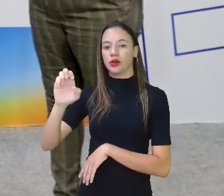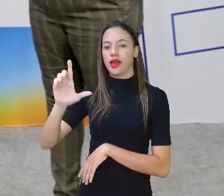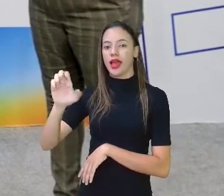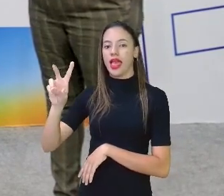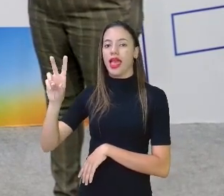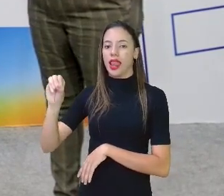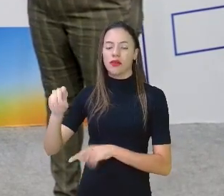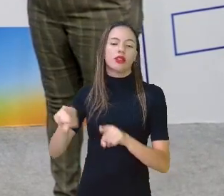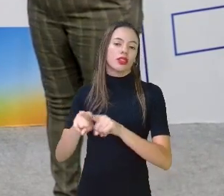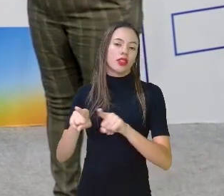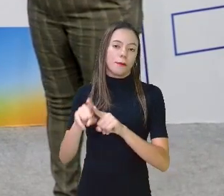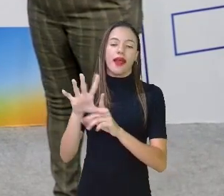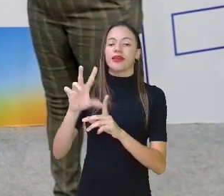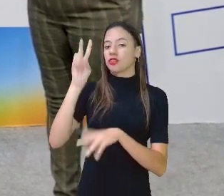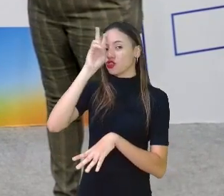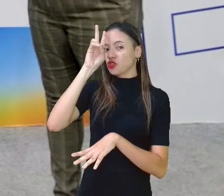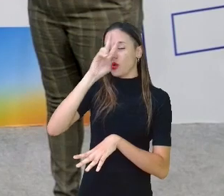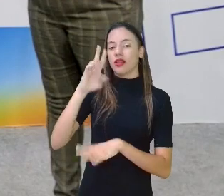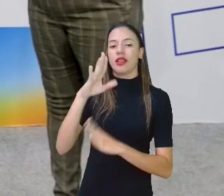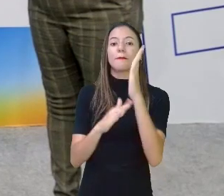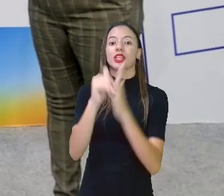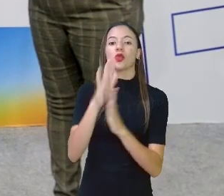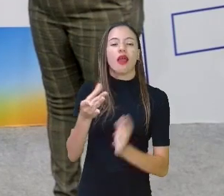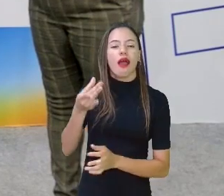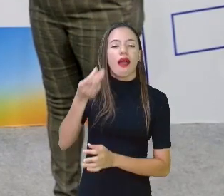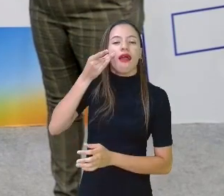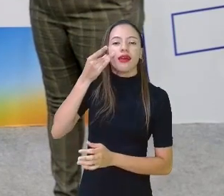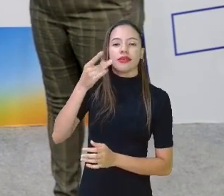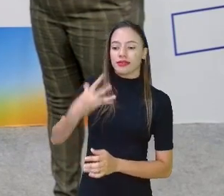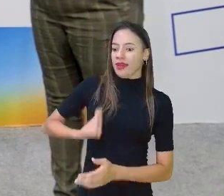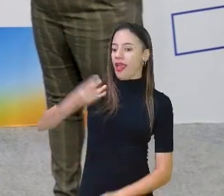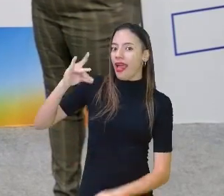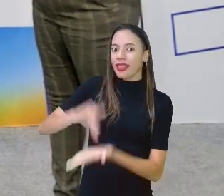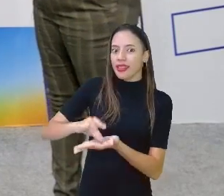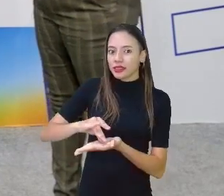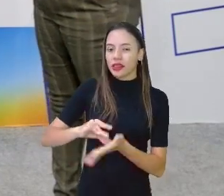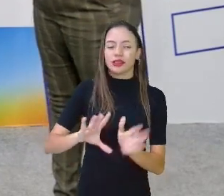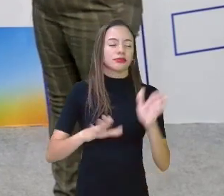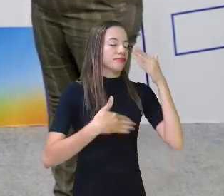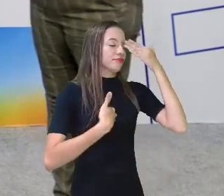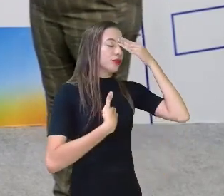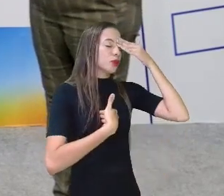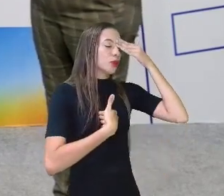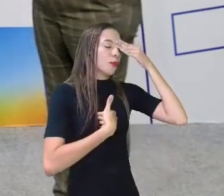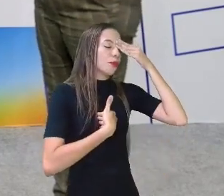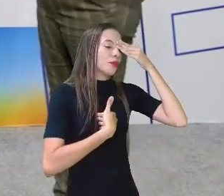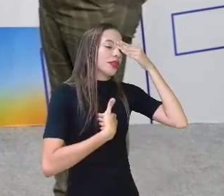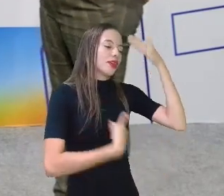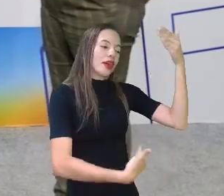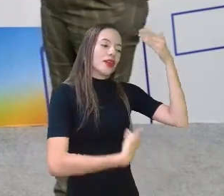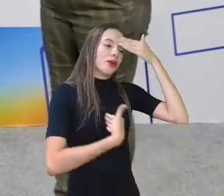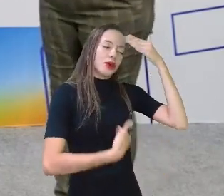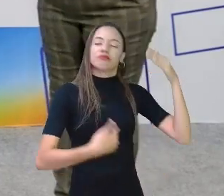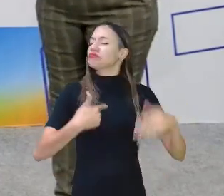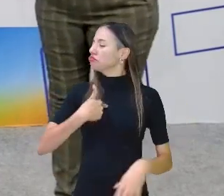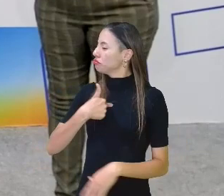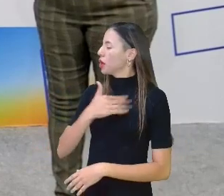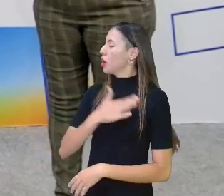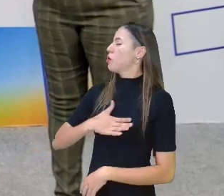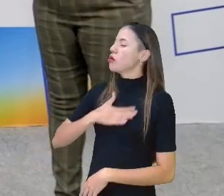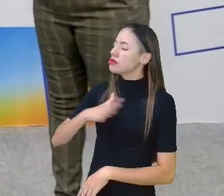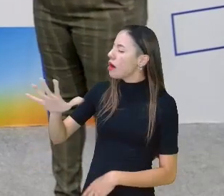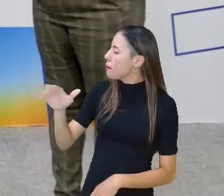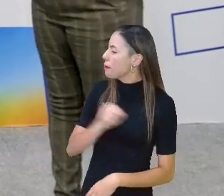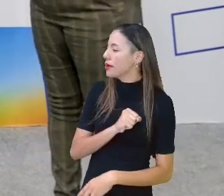história da pintura realista. Nossa, obrigada. Olha, não, foi eu assim, adorei. eu amei